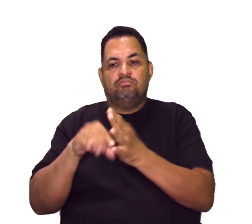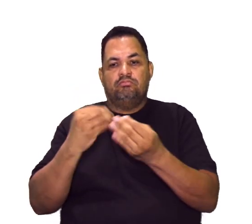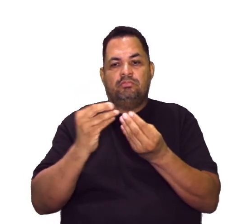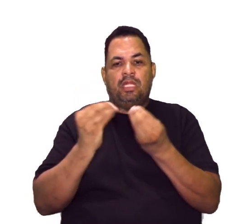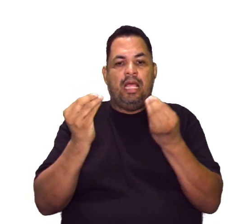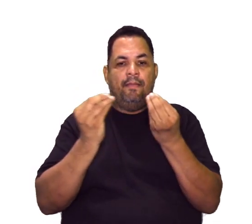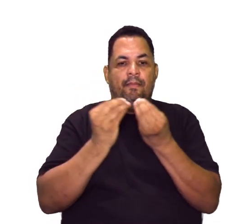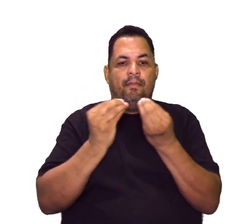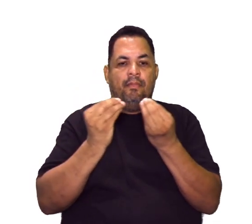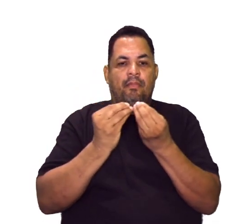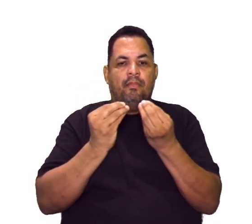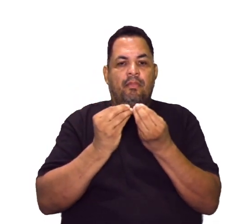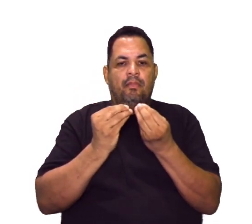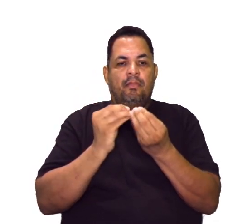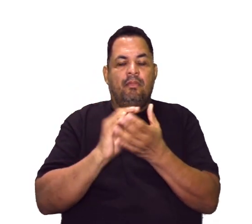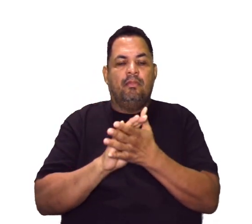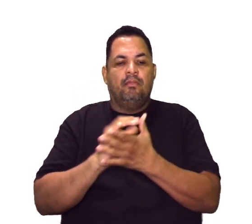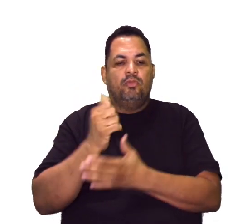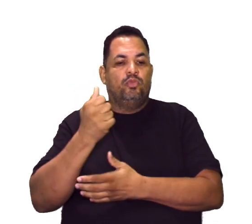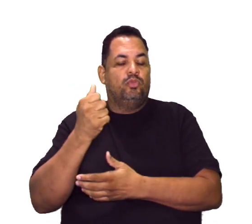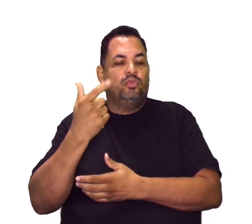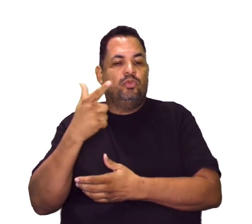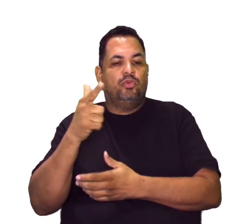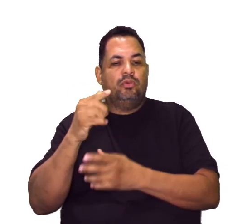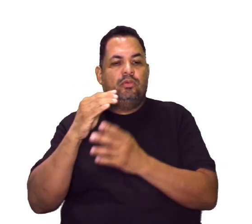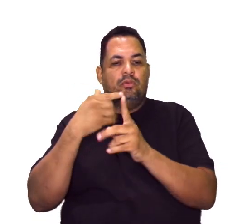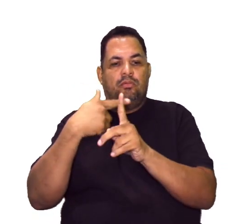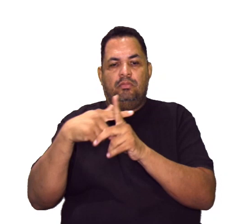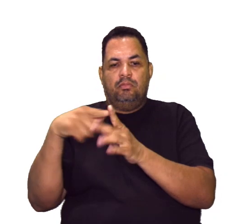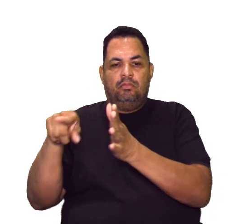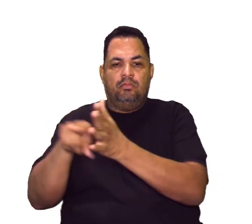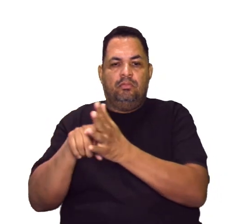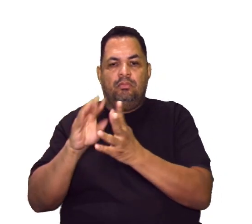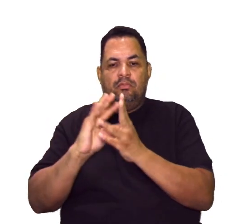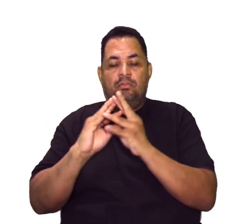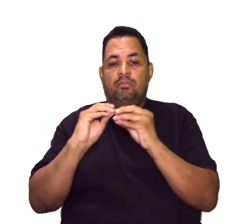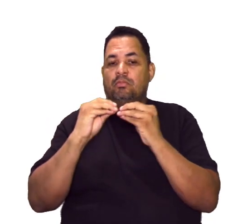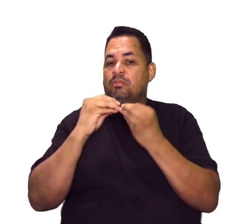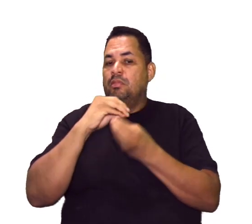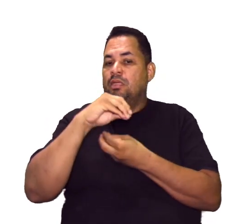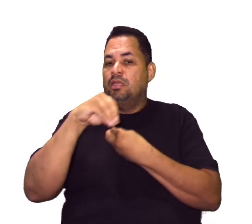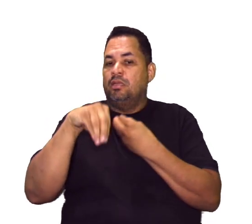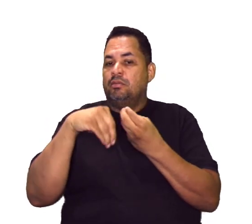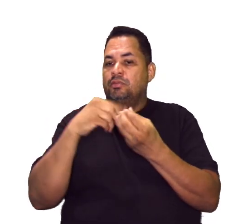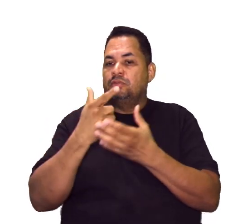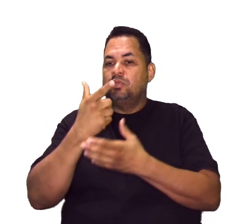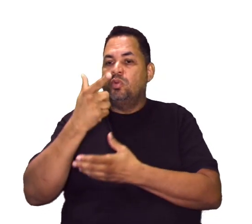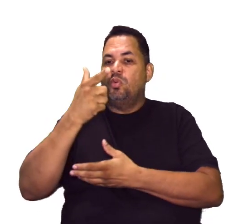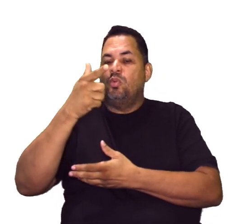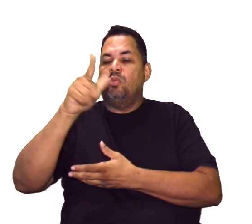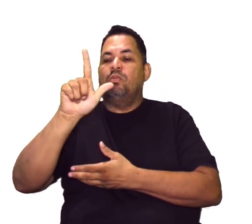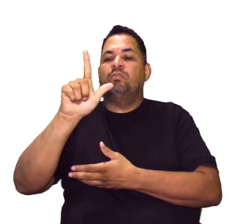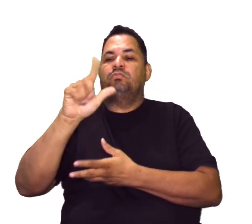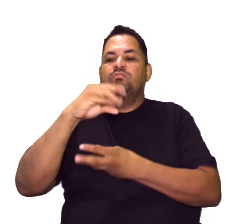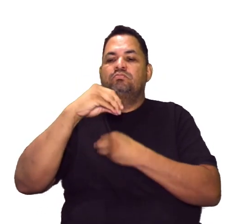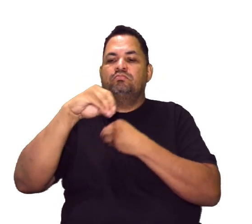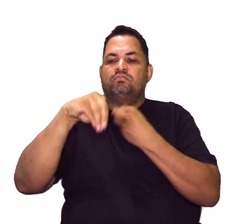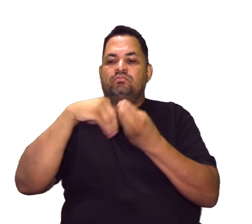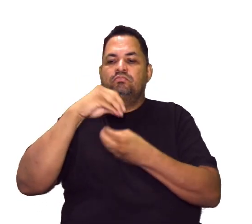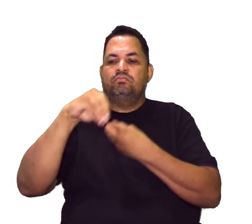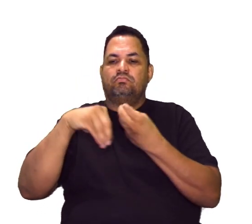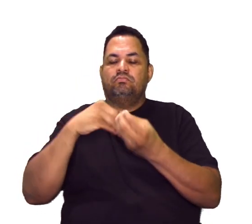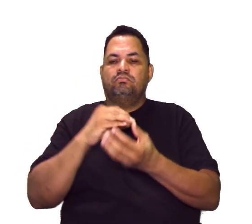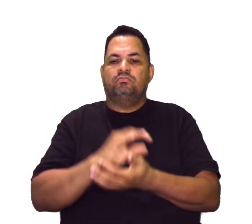apolar. E aí, ela é solúvel, mas em outra substância polar. E daí você